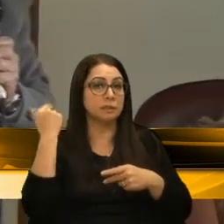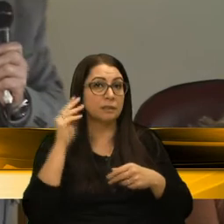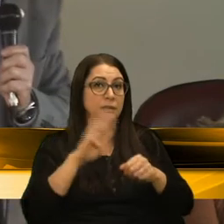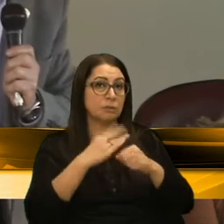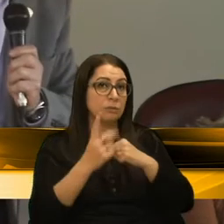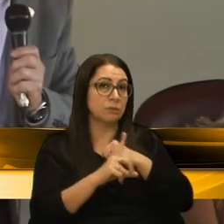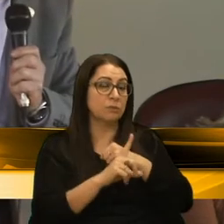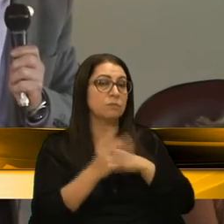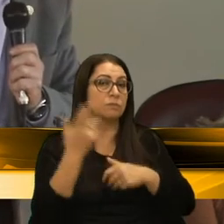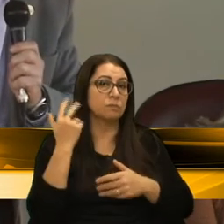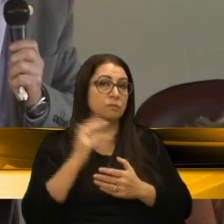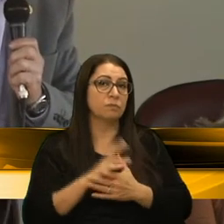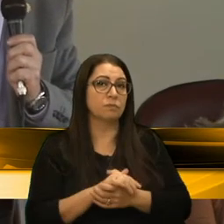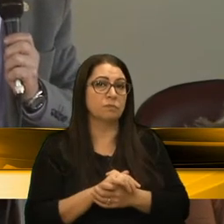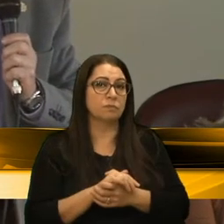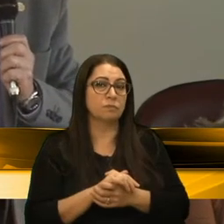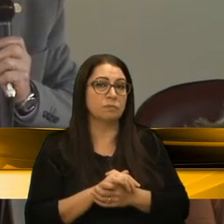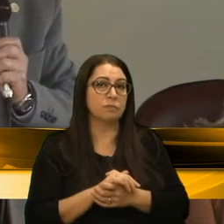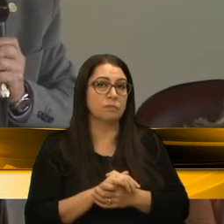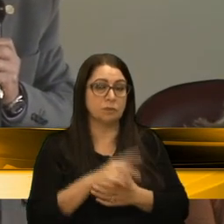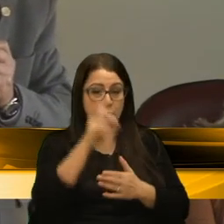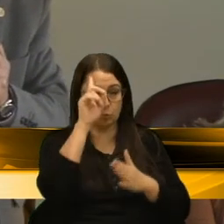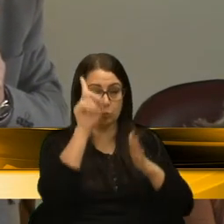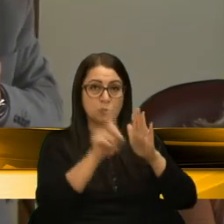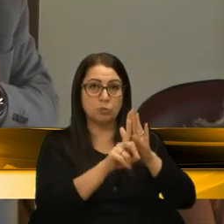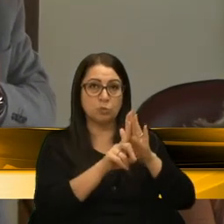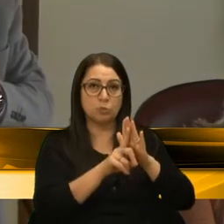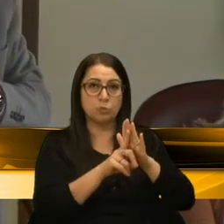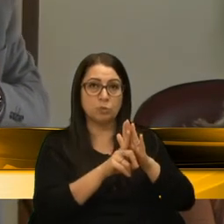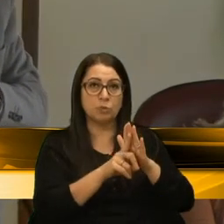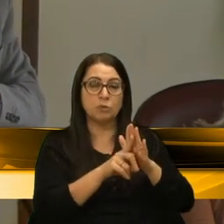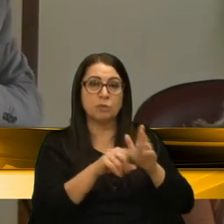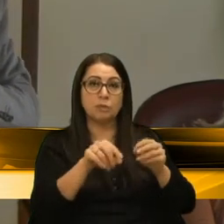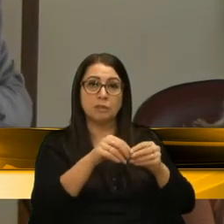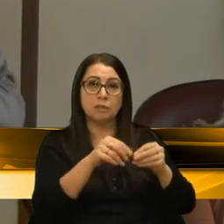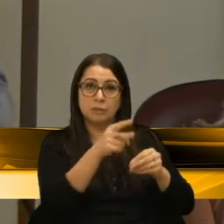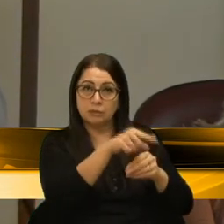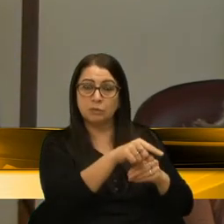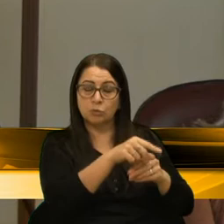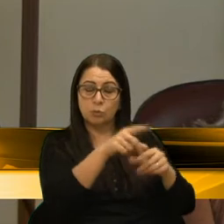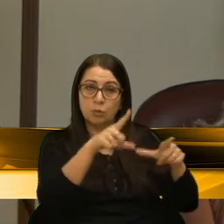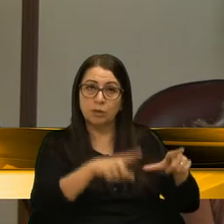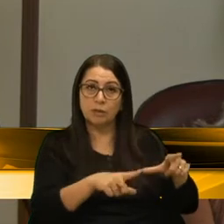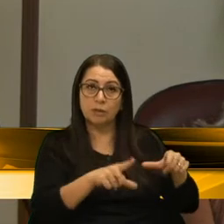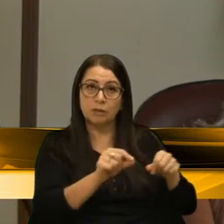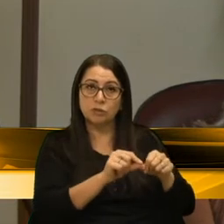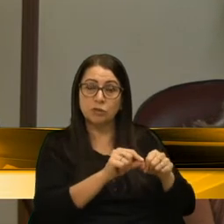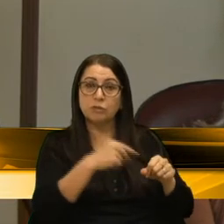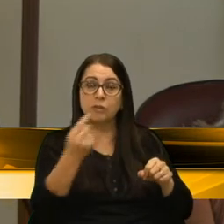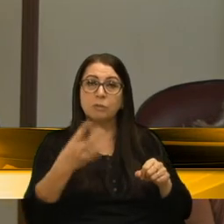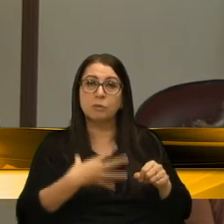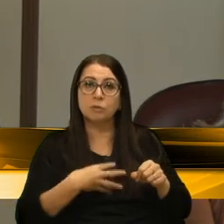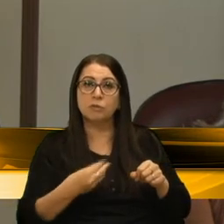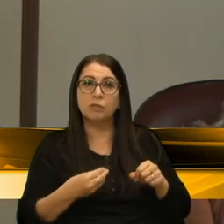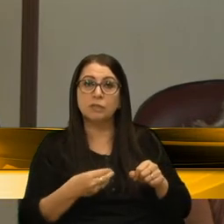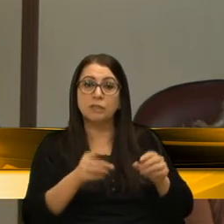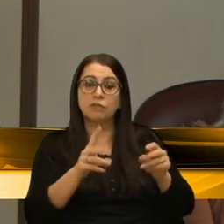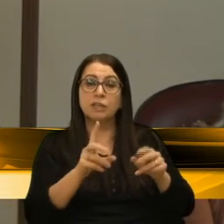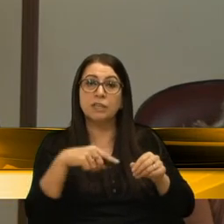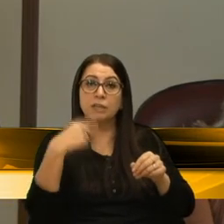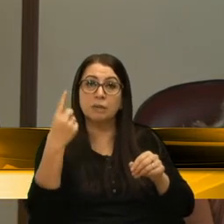loteamento onde o proprietário da gleba havia passado para seus filhos, e eles venderam para